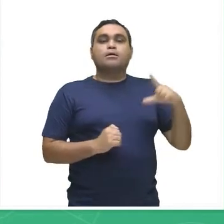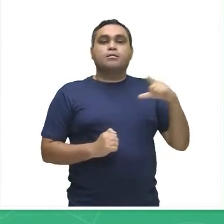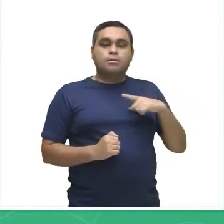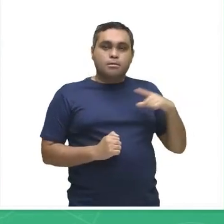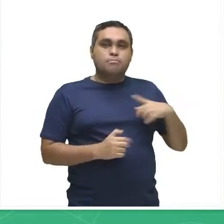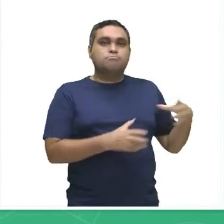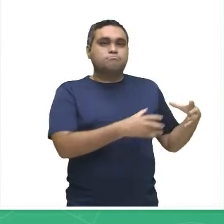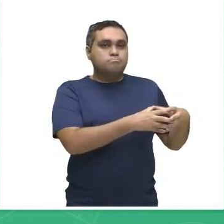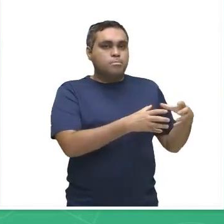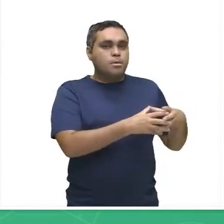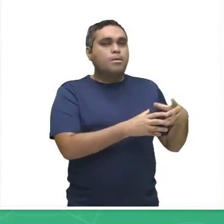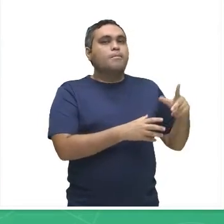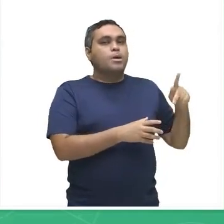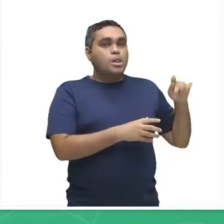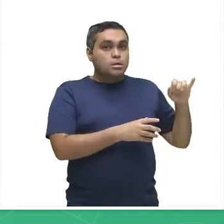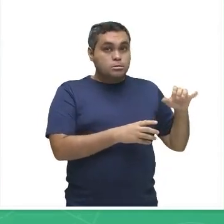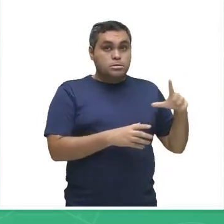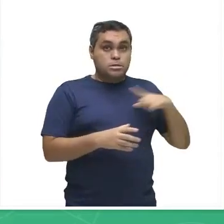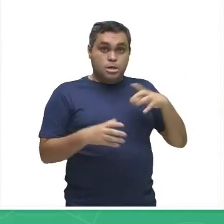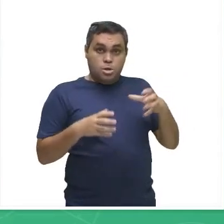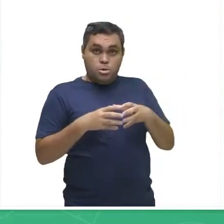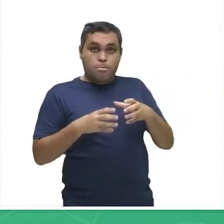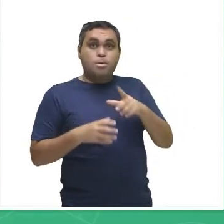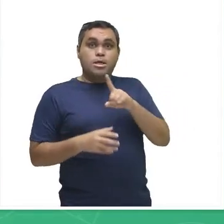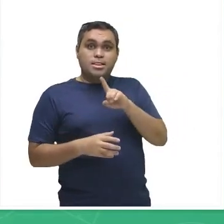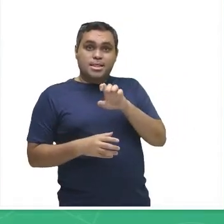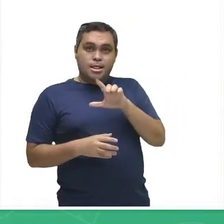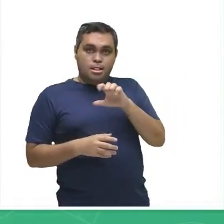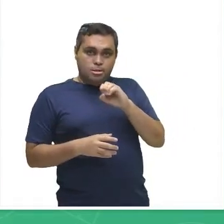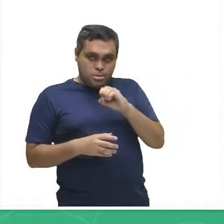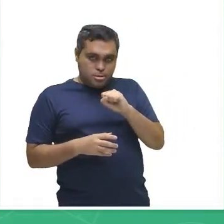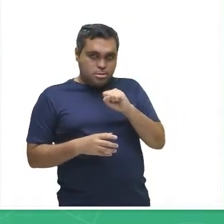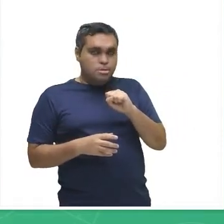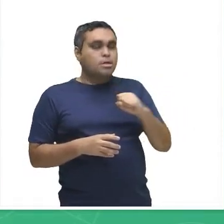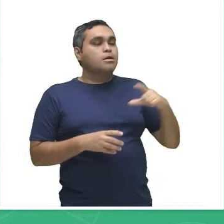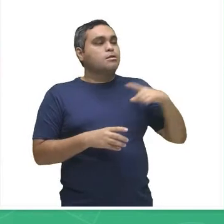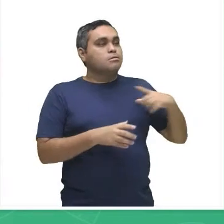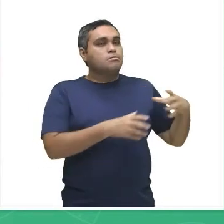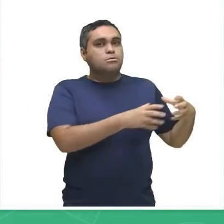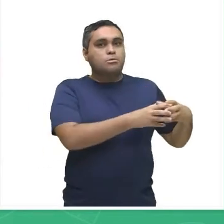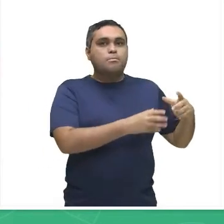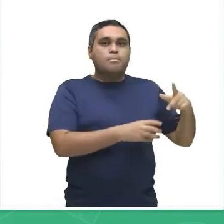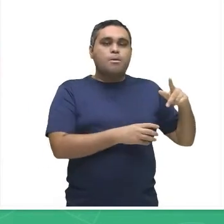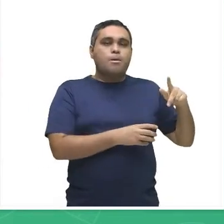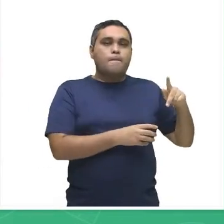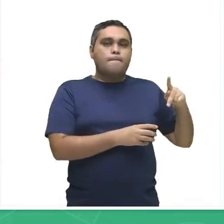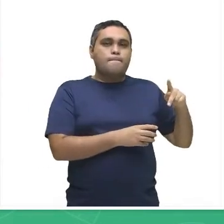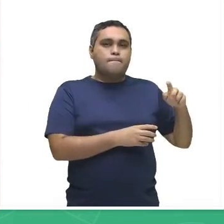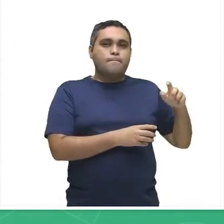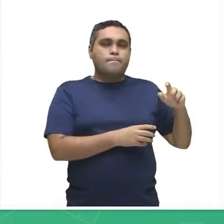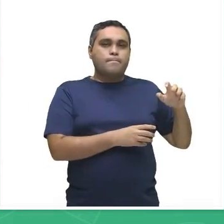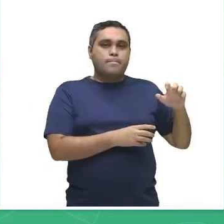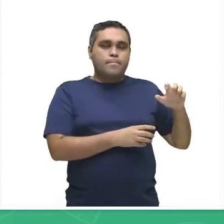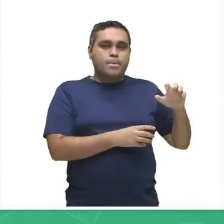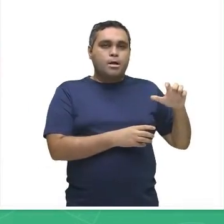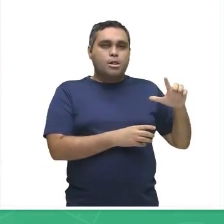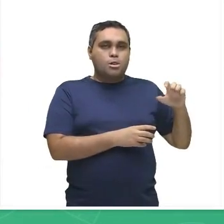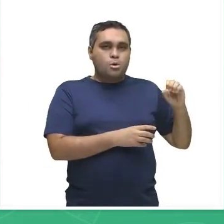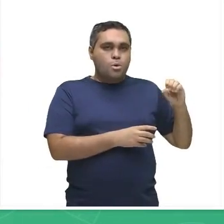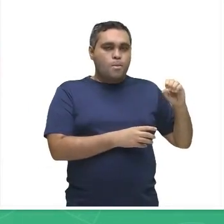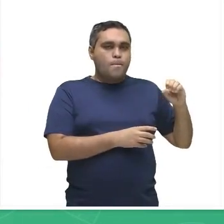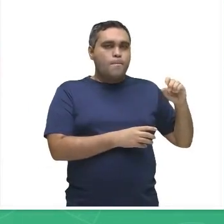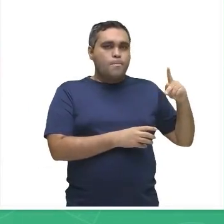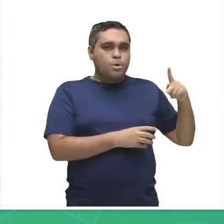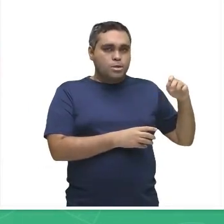formação da Liga do Peloponeso, né? Lembrando que a cidade de Esparta ficava ali na península do